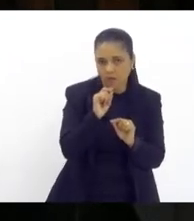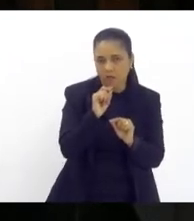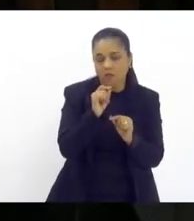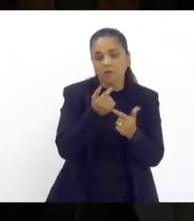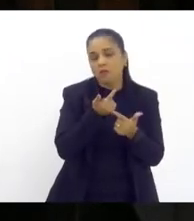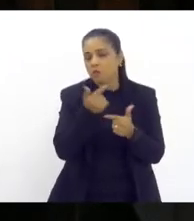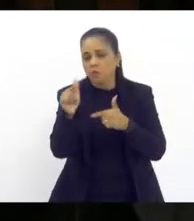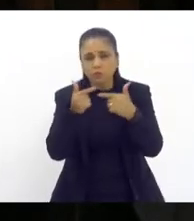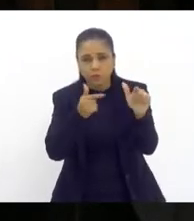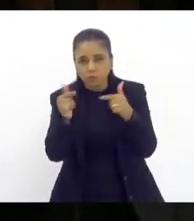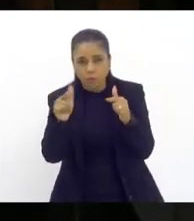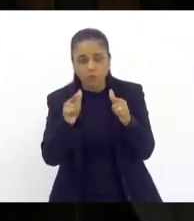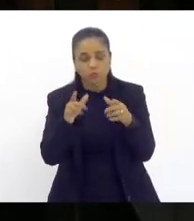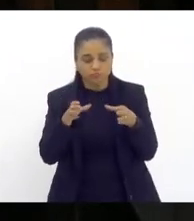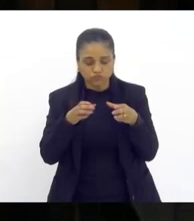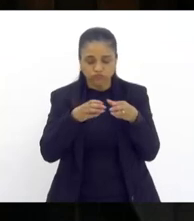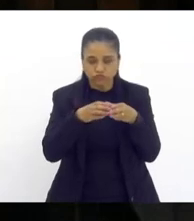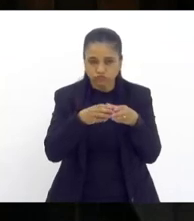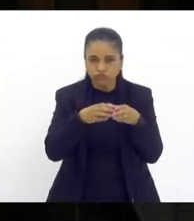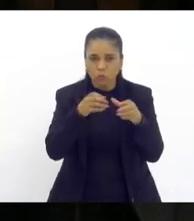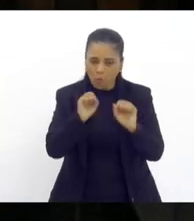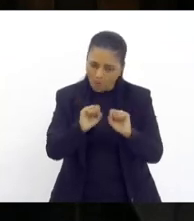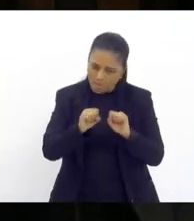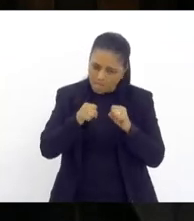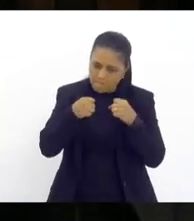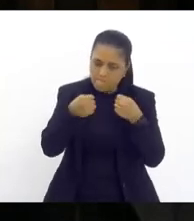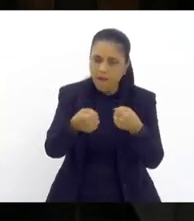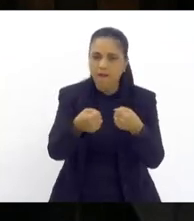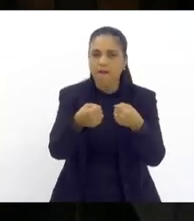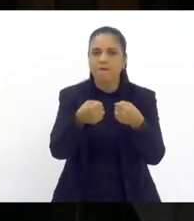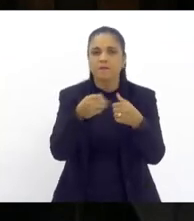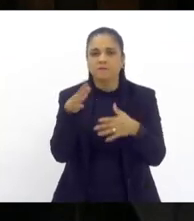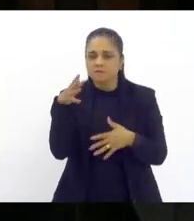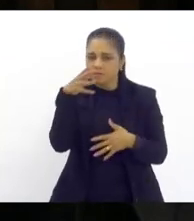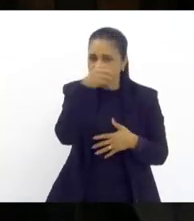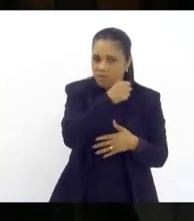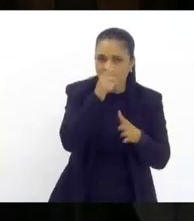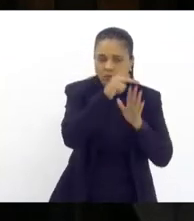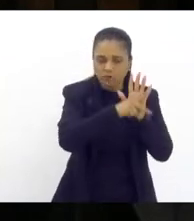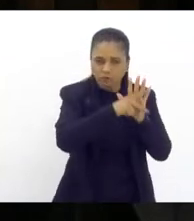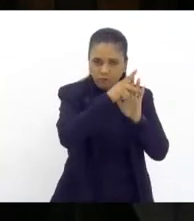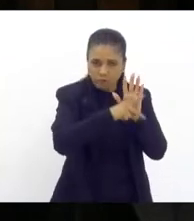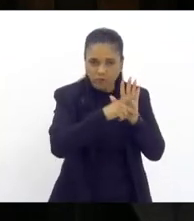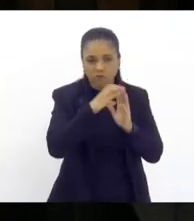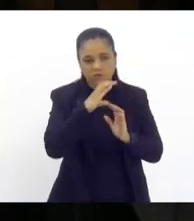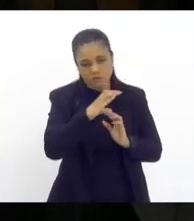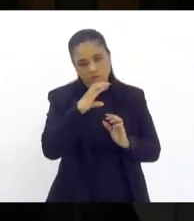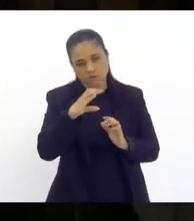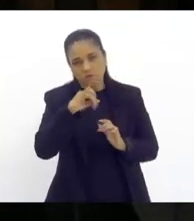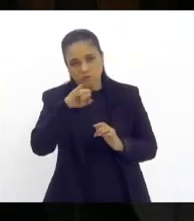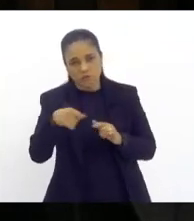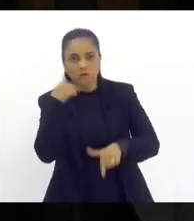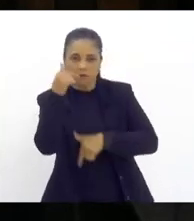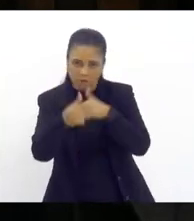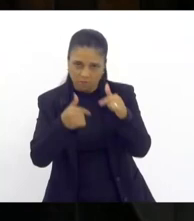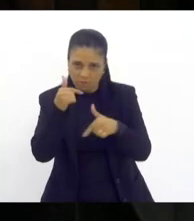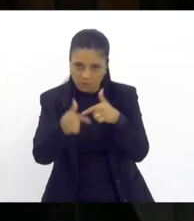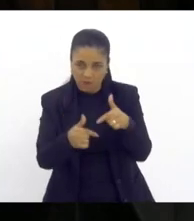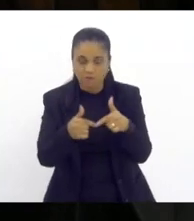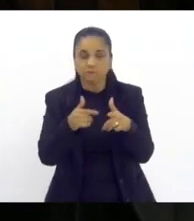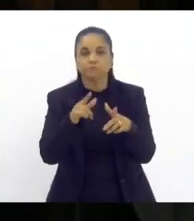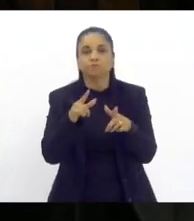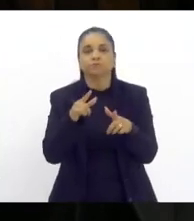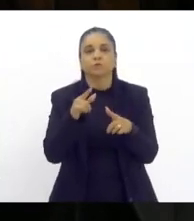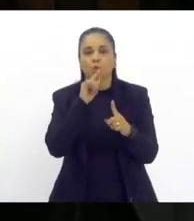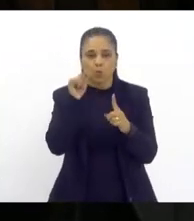esforço coletivo aqui de salvar os projetos dos colegas, e é o que a gente tem feito na CCJ. Neste mesmo intento, senhor presidente,